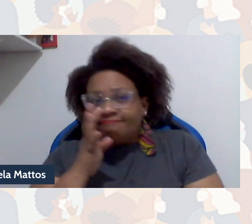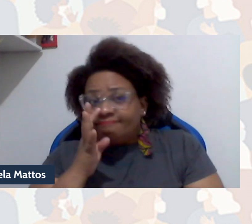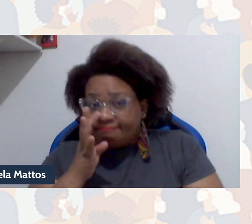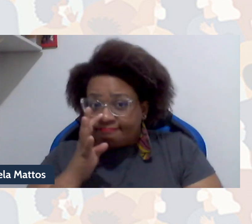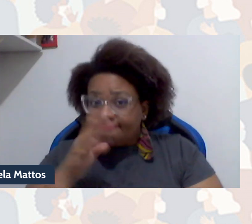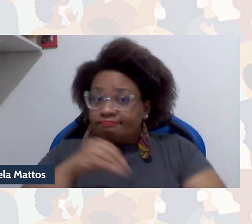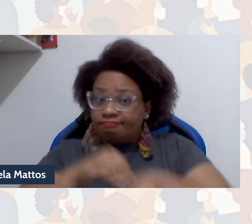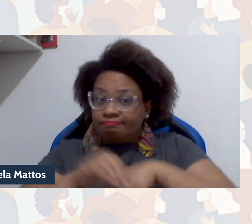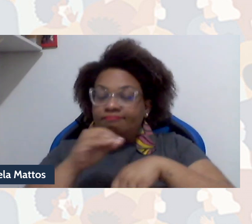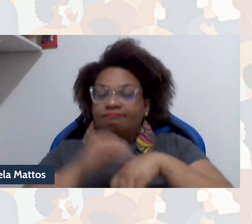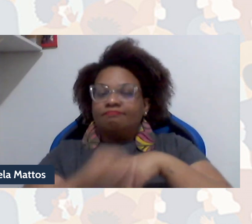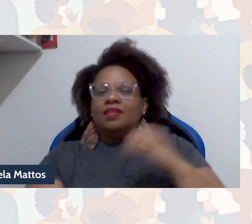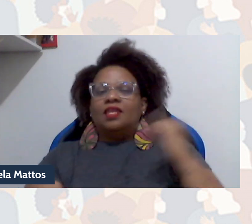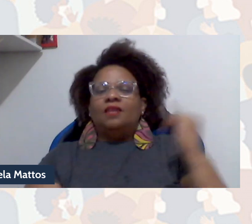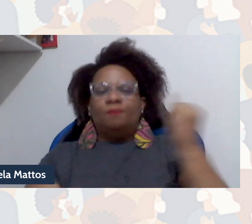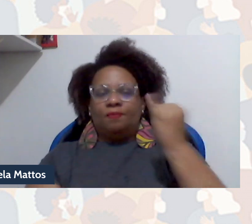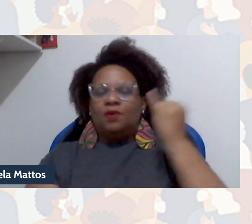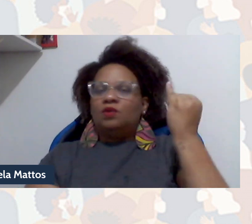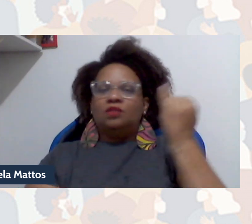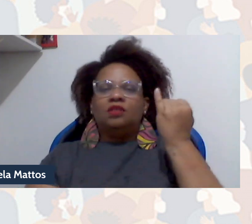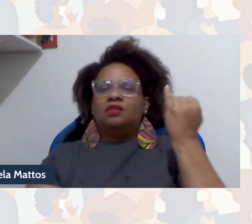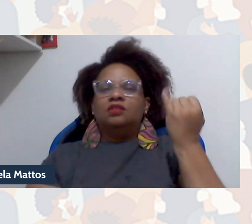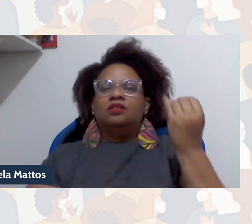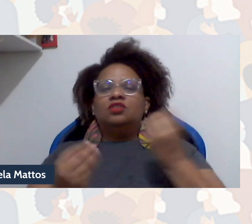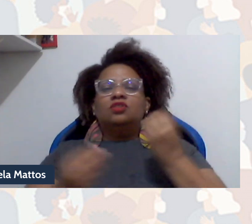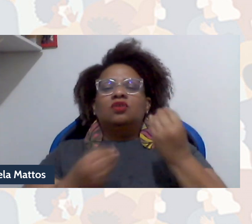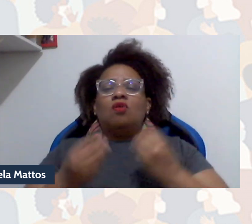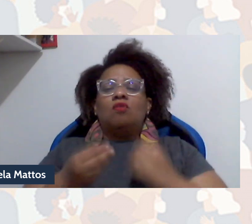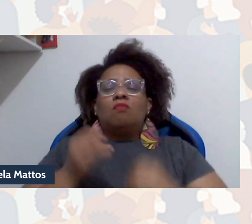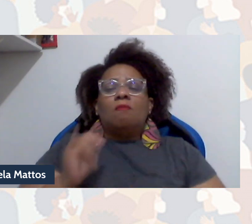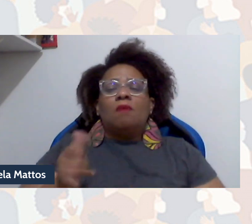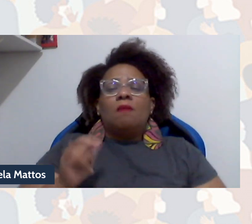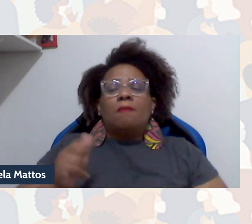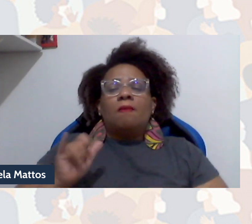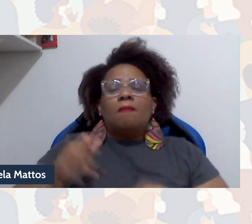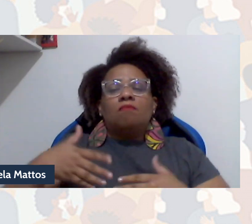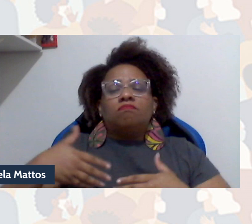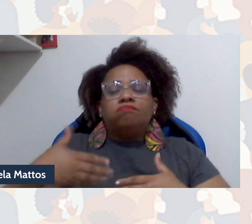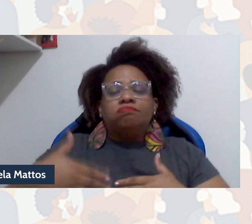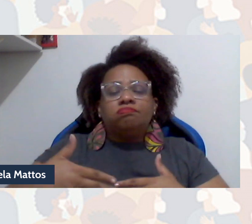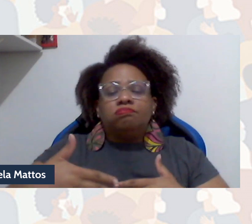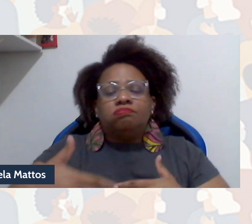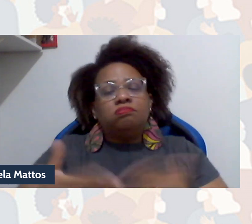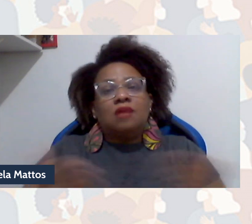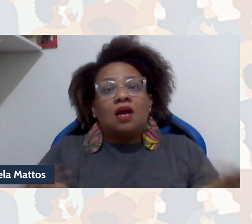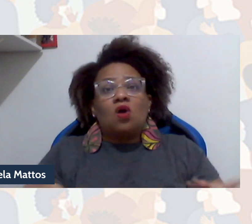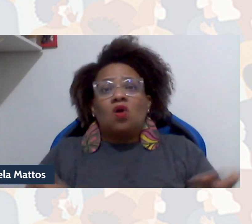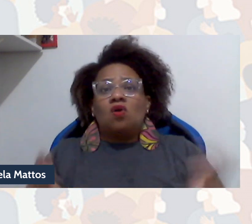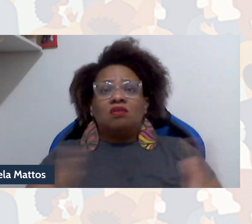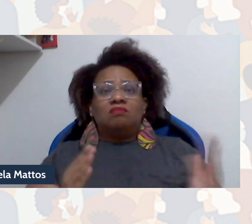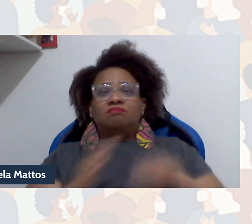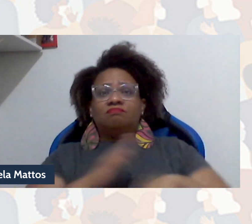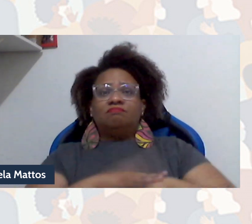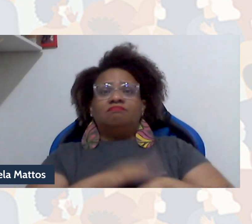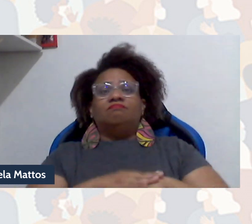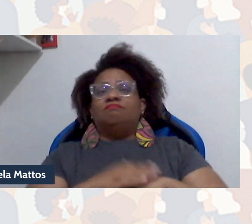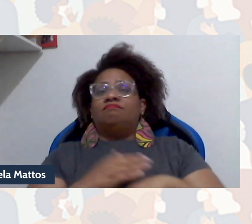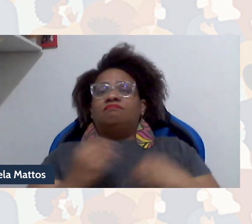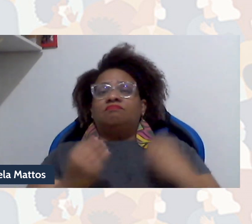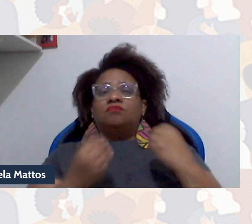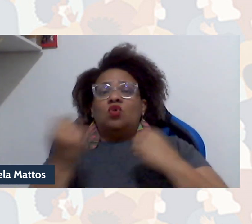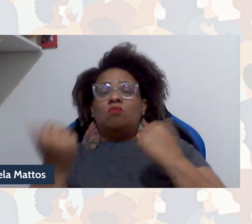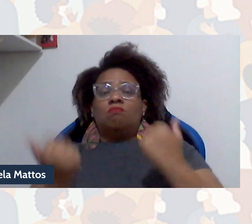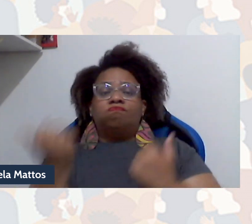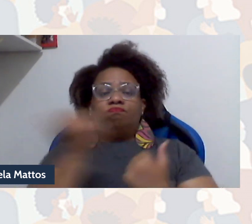sobre como é que a gente vai produzindo as narrativas nesses tempos e como é que isso se sobrepõe aí à